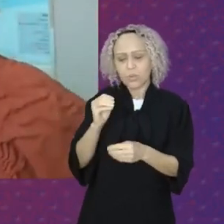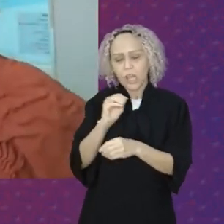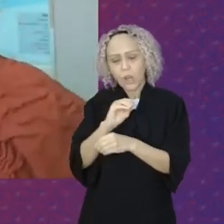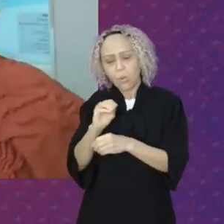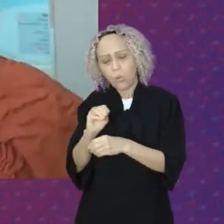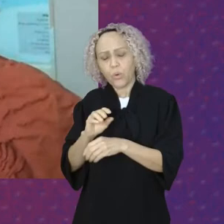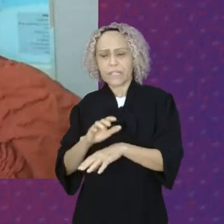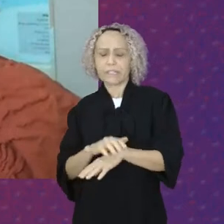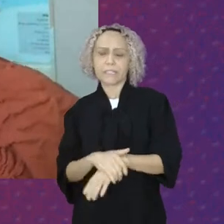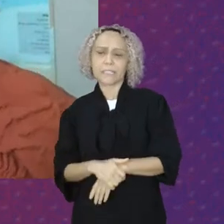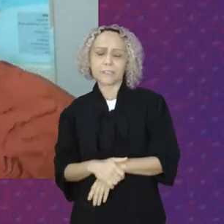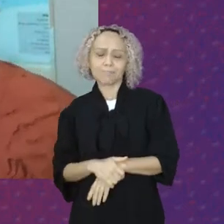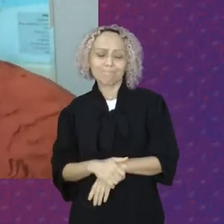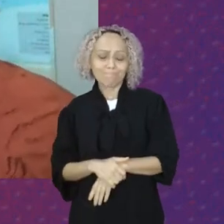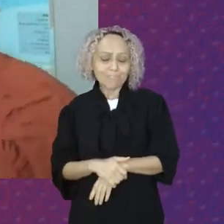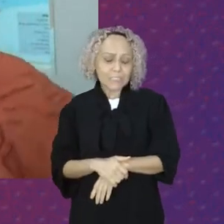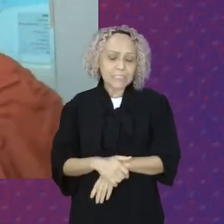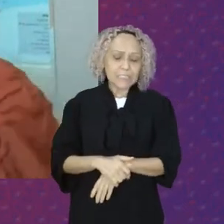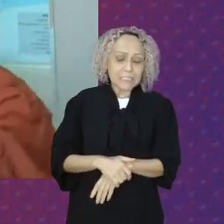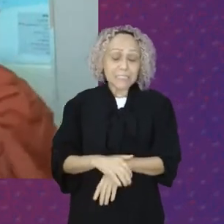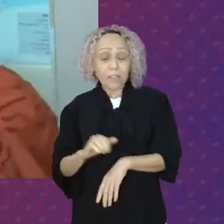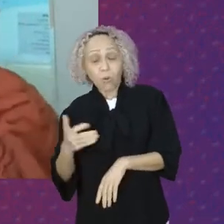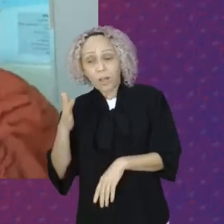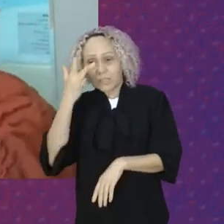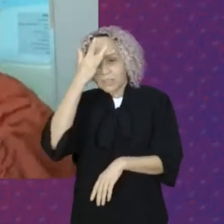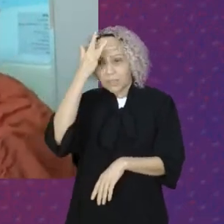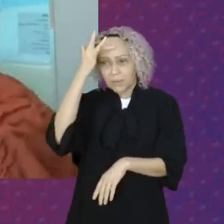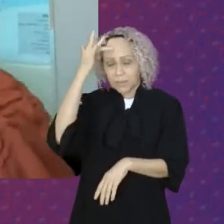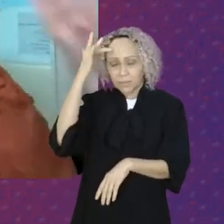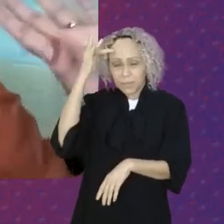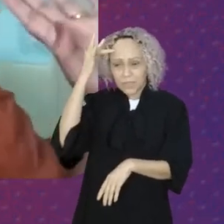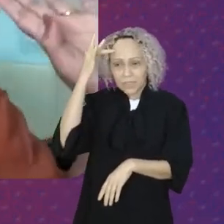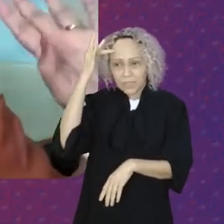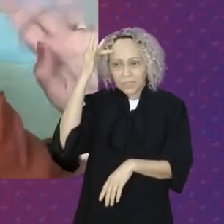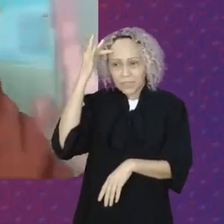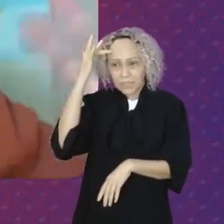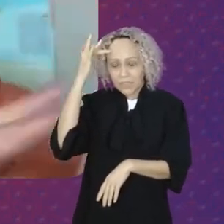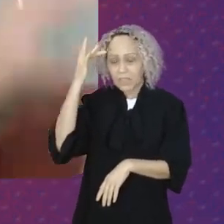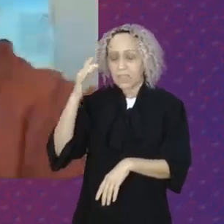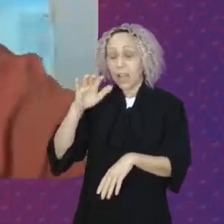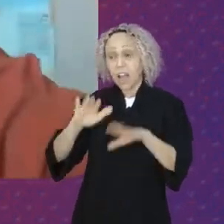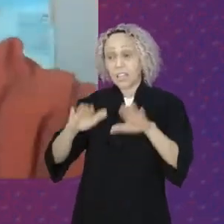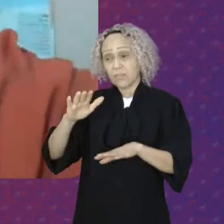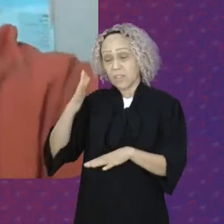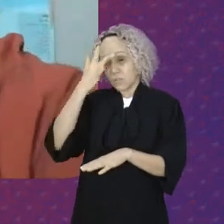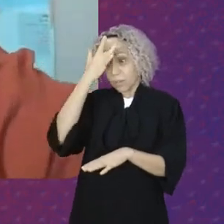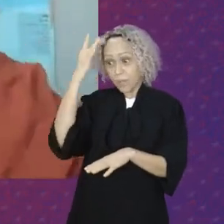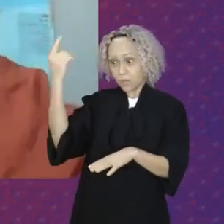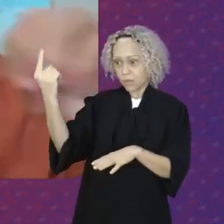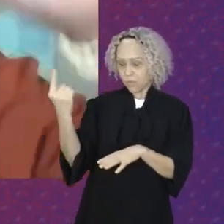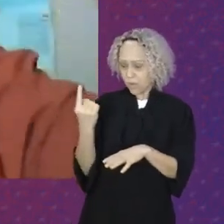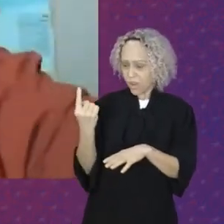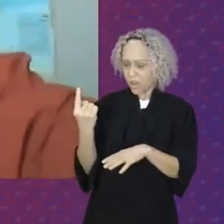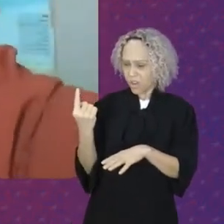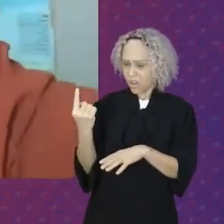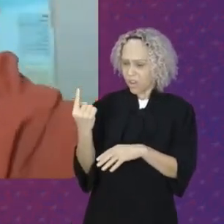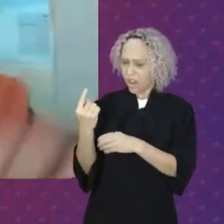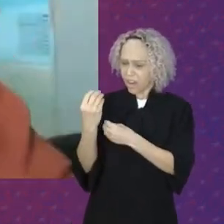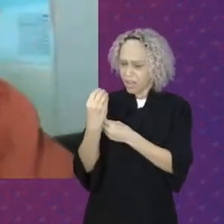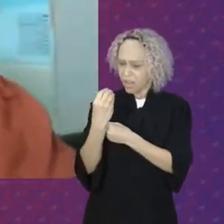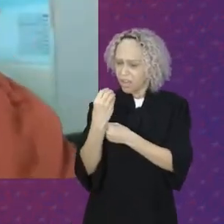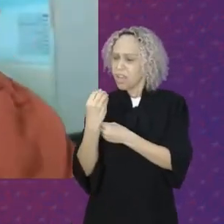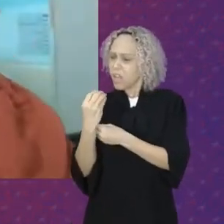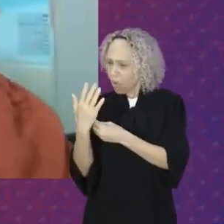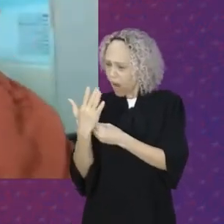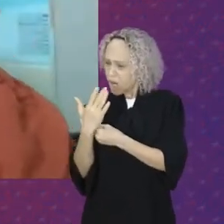que quando alguém se oferece, a nossa primeira reação é: deixa que eu estou cuidando. Não, tá tudo bem, tá só chorando aqui, tá